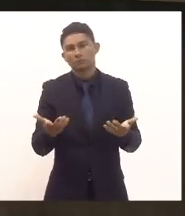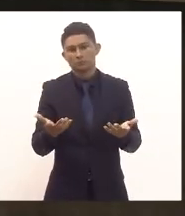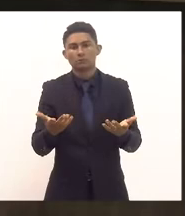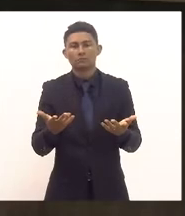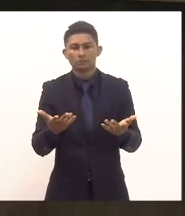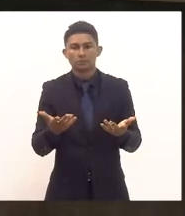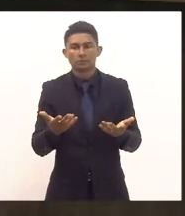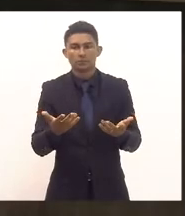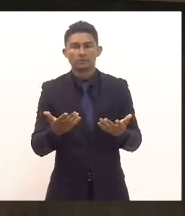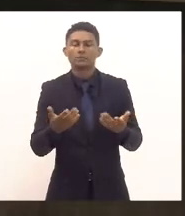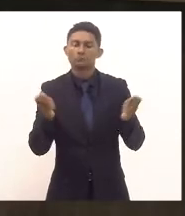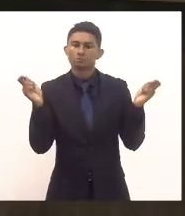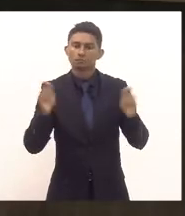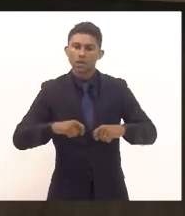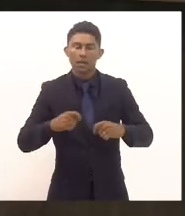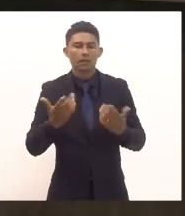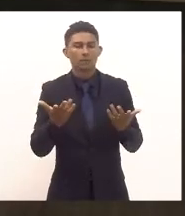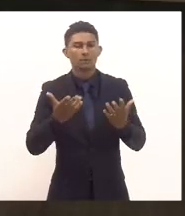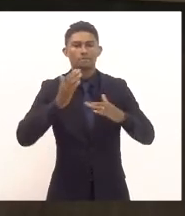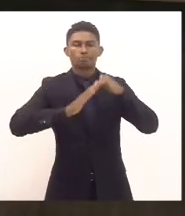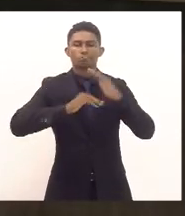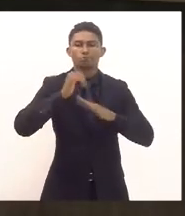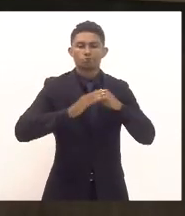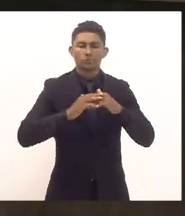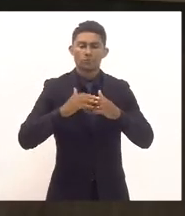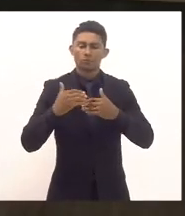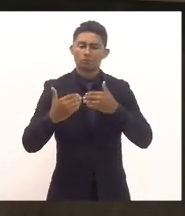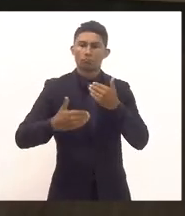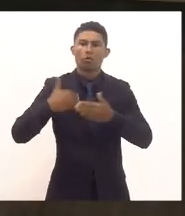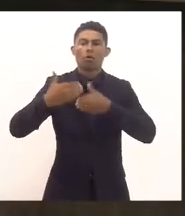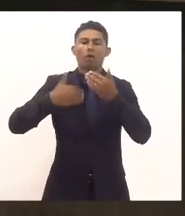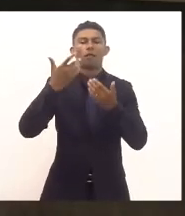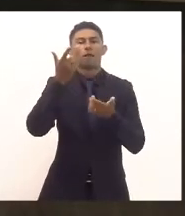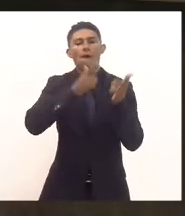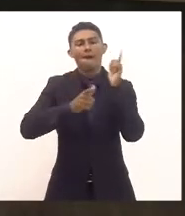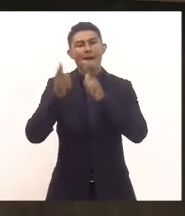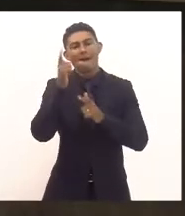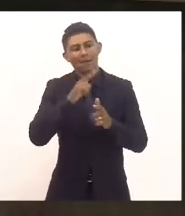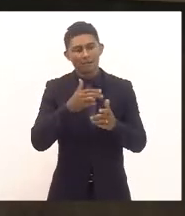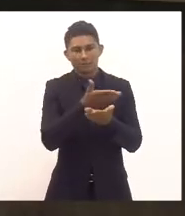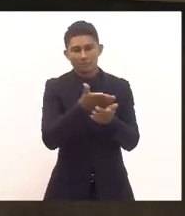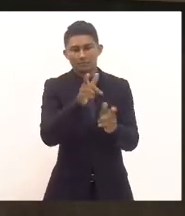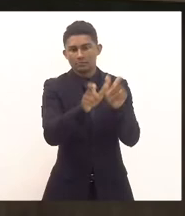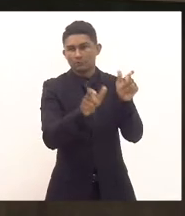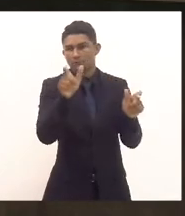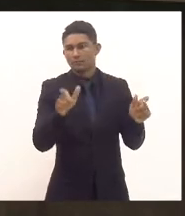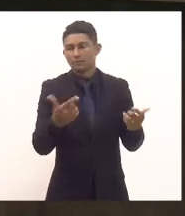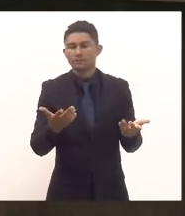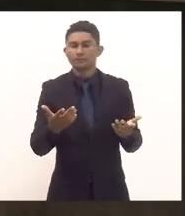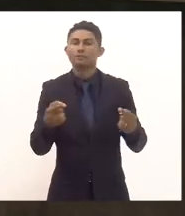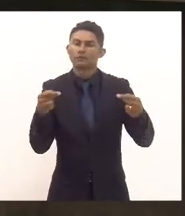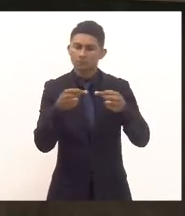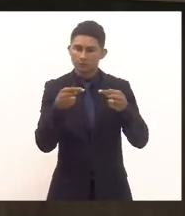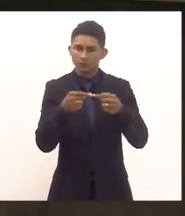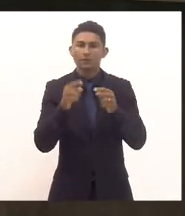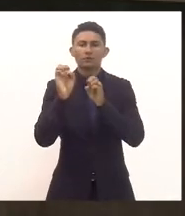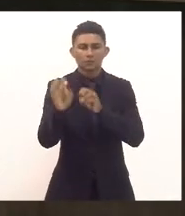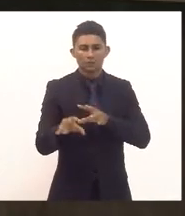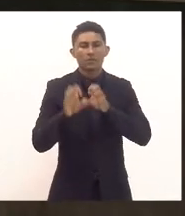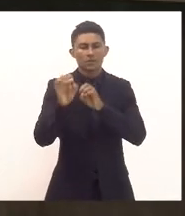para aperfeiçoamento profissional dos profissionais na das práticas envolvidos na educação básica